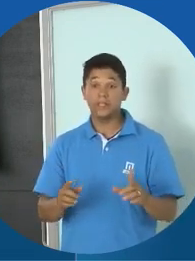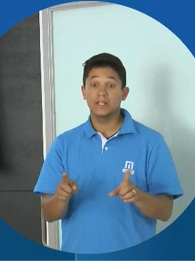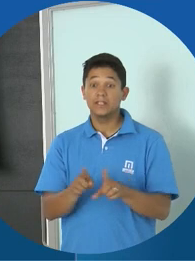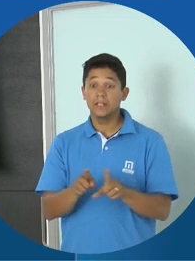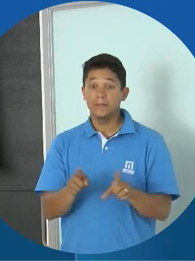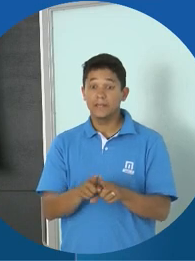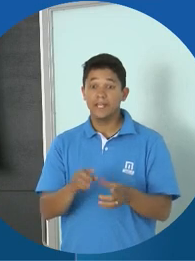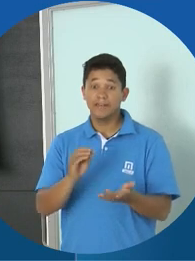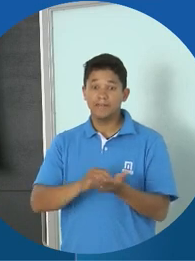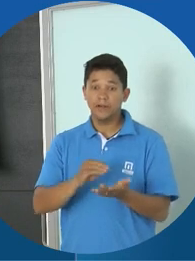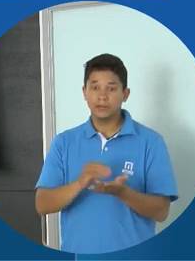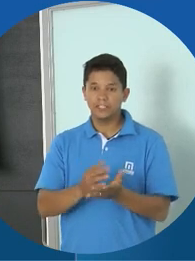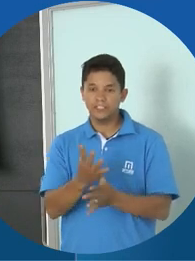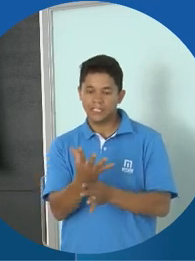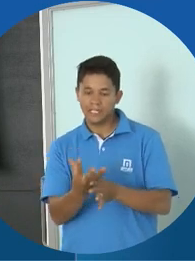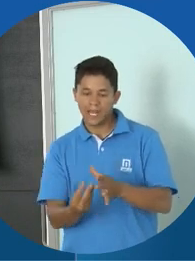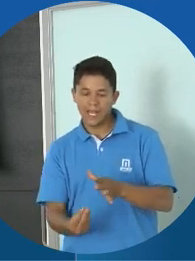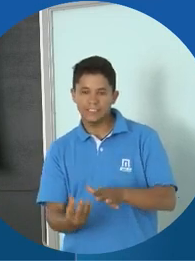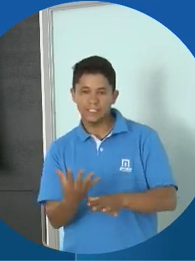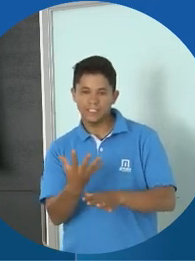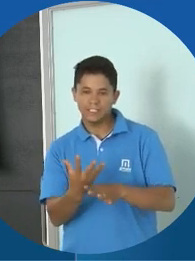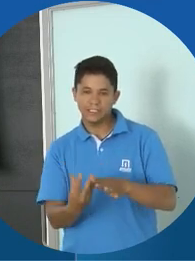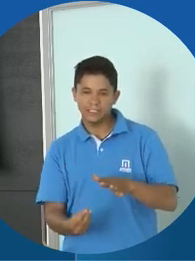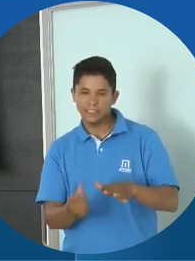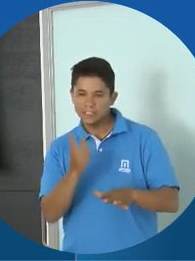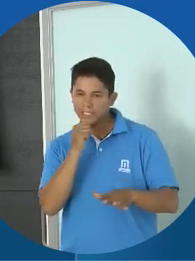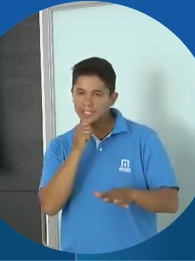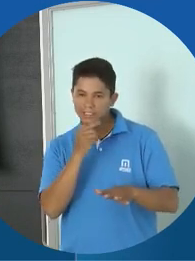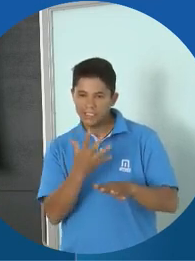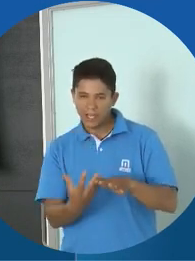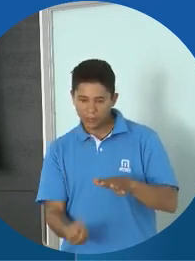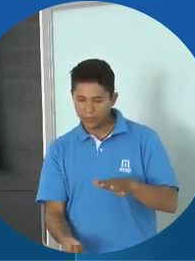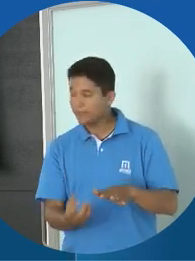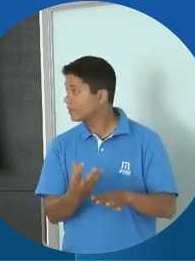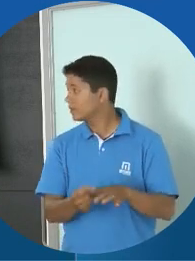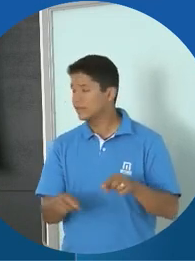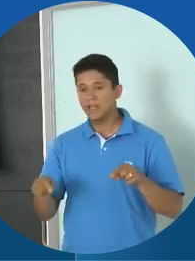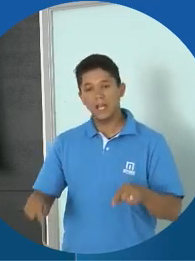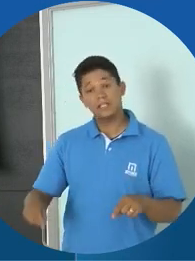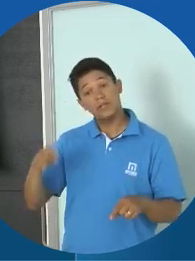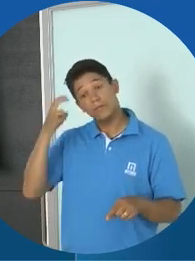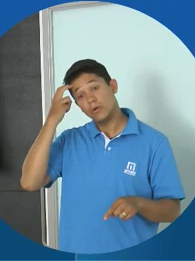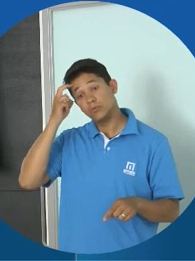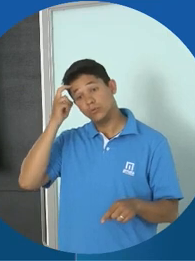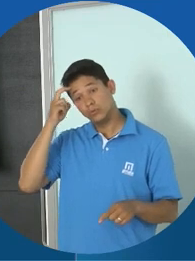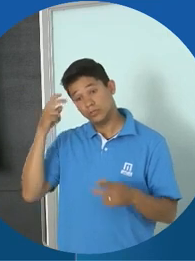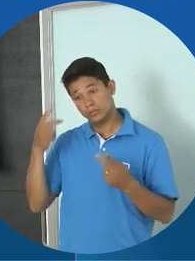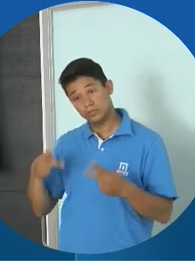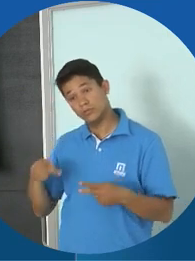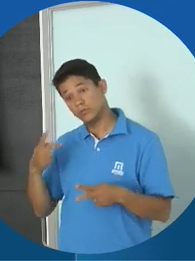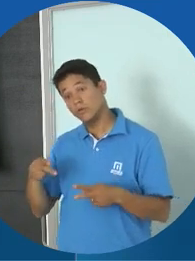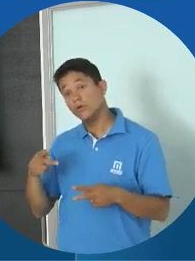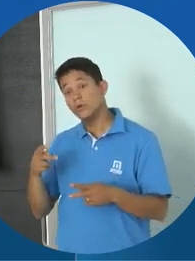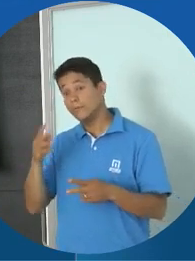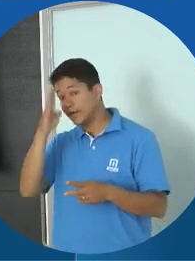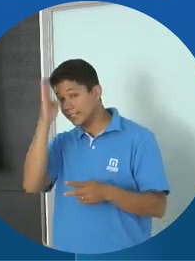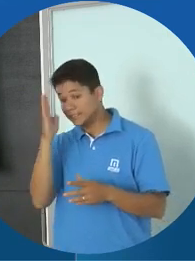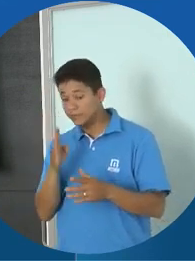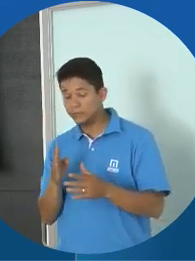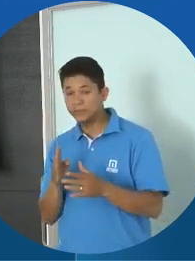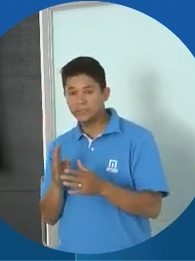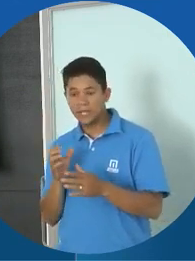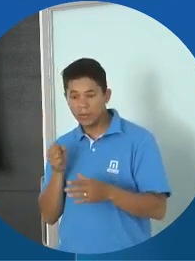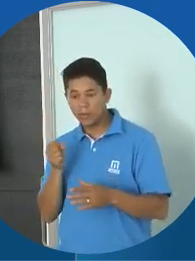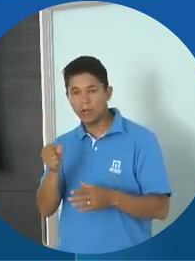drenagem dos pavimentos, então é uma situação, é uma cultura que aqui no Brasil a gente está implantando, de realmente ter um projeto